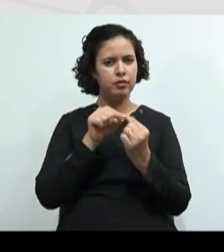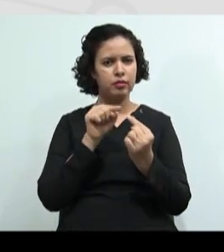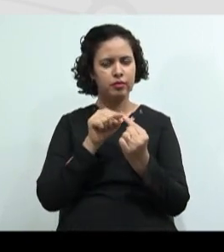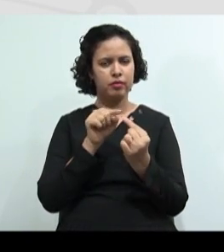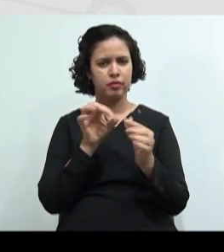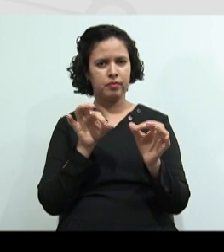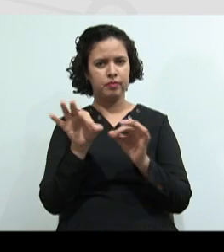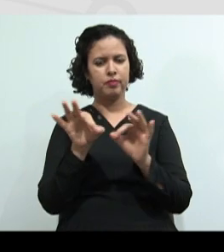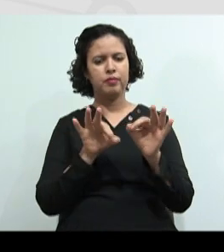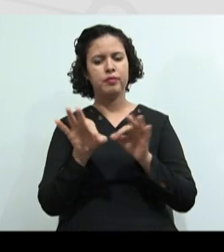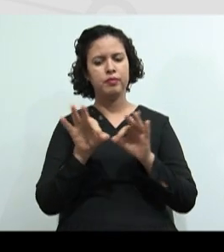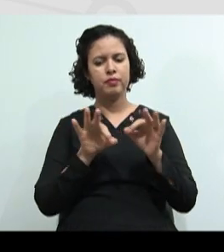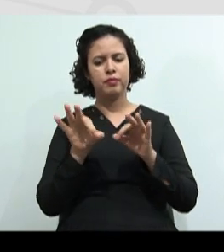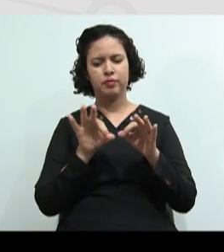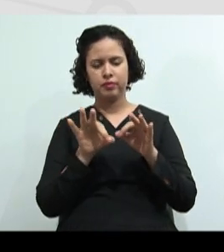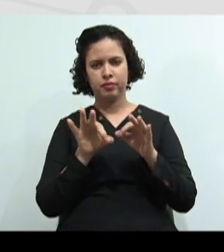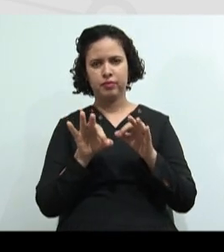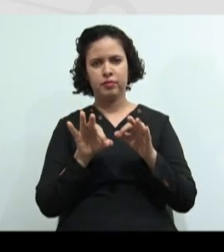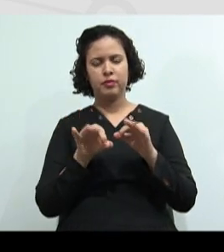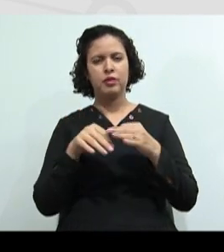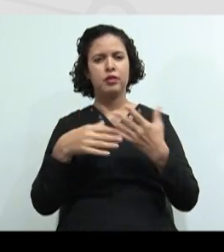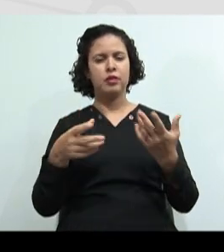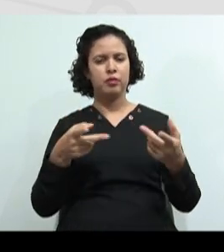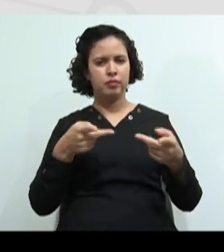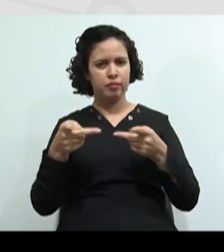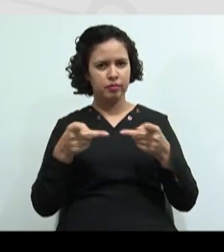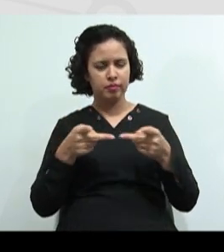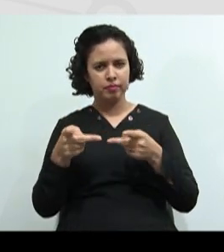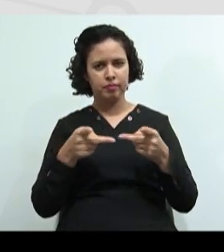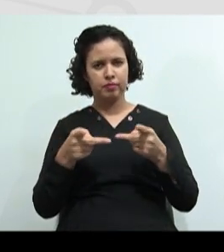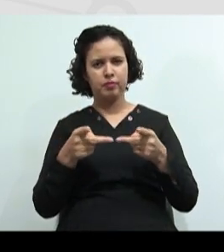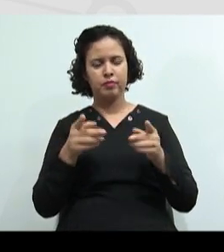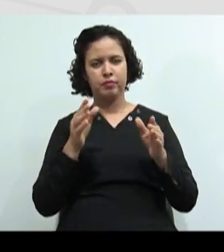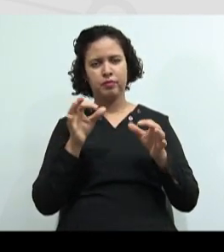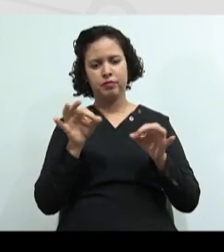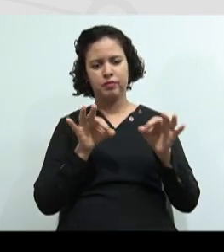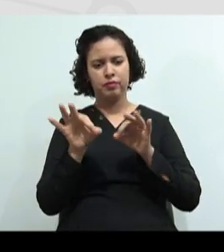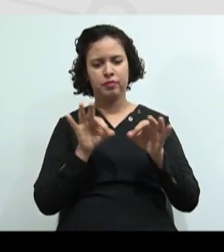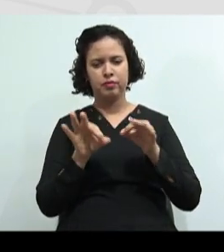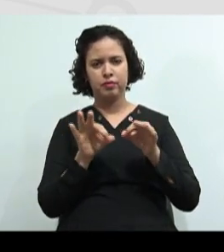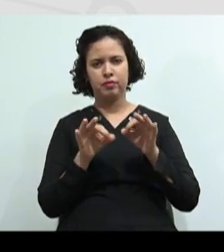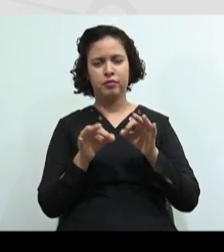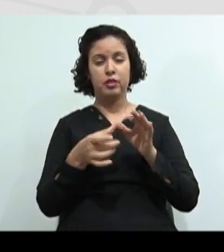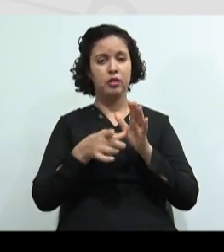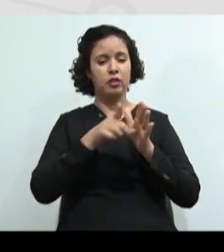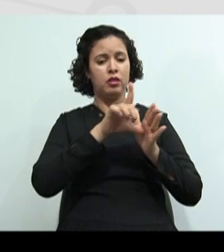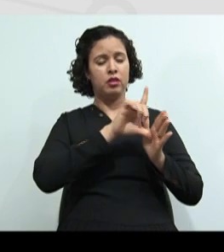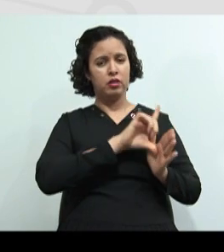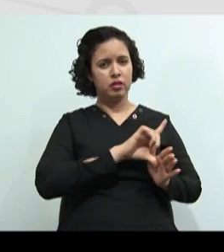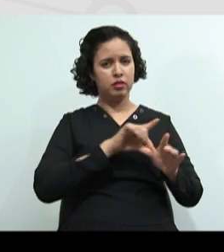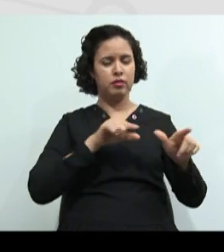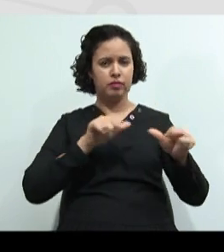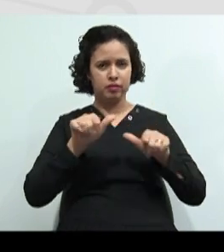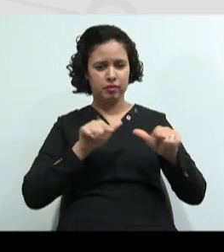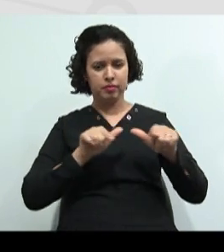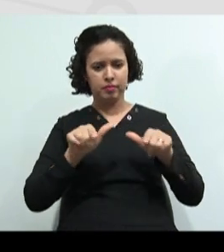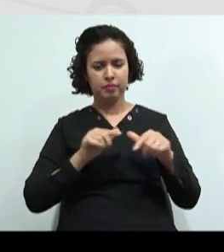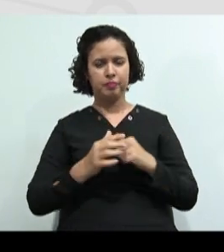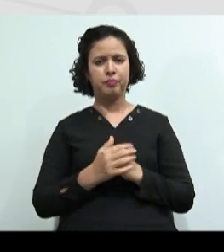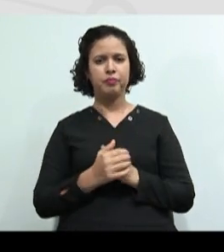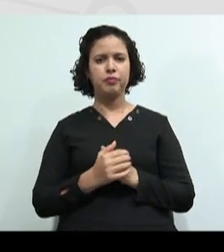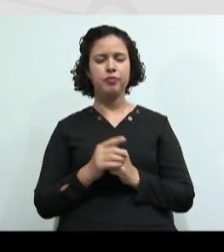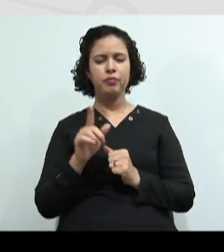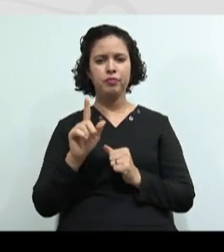as planejadas. É claro, né? Ó, um planejamento representa uma antecipação da ação, tá? Que é